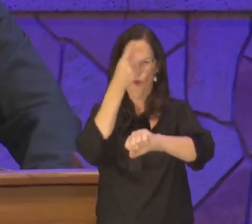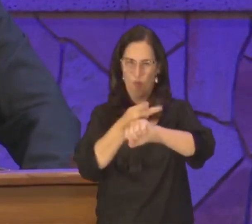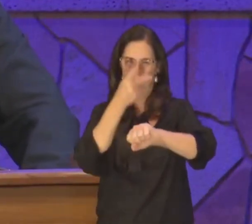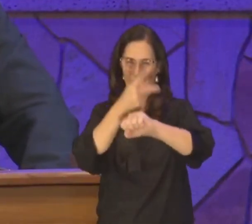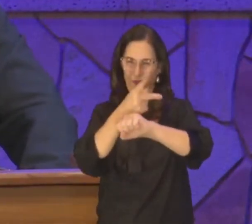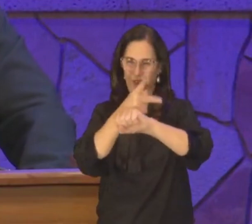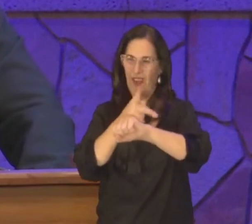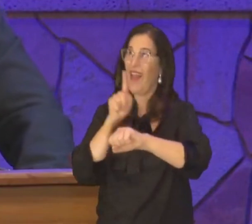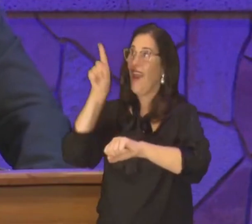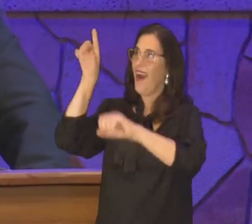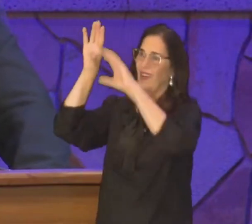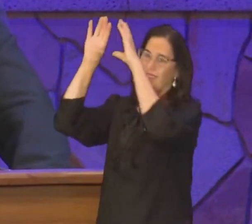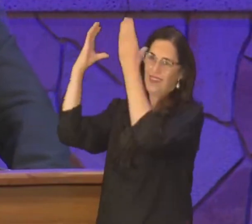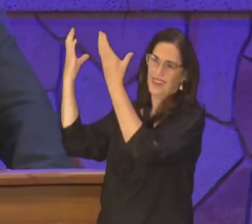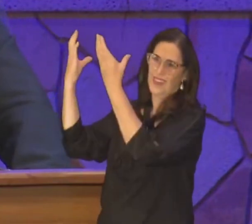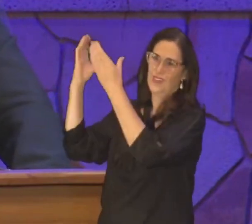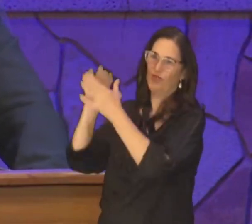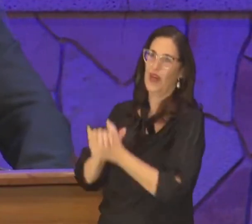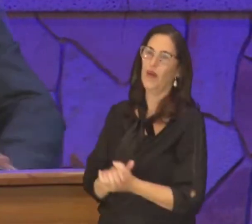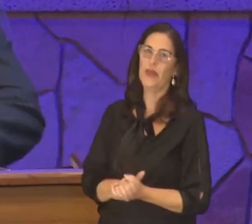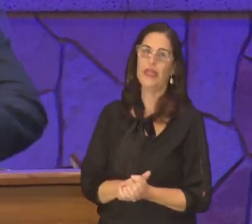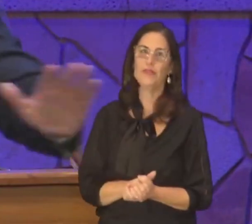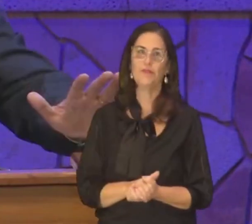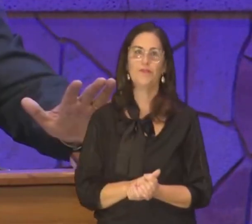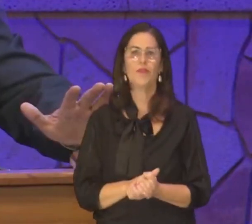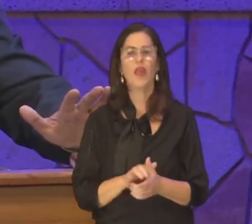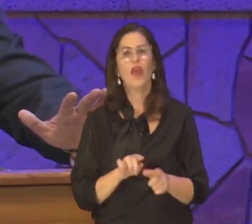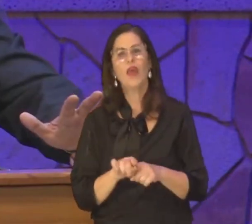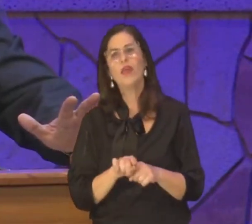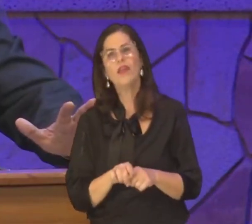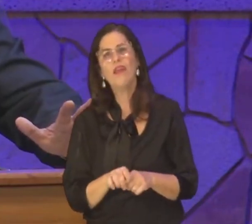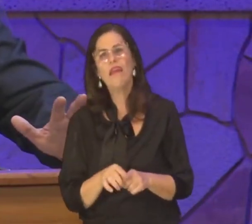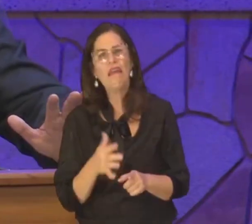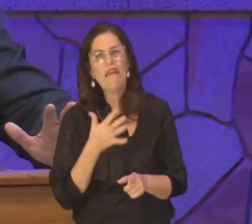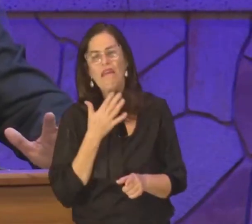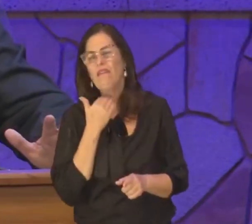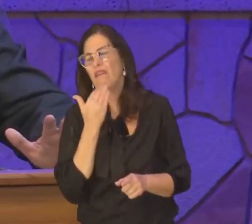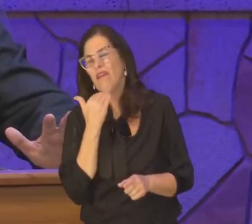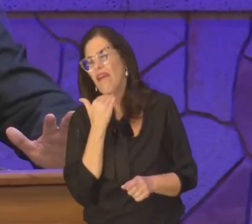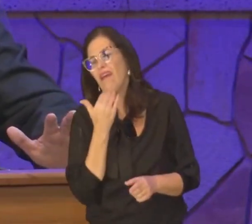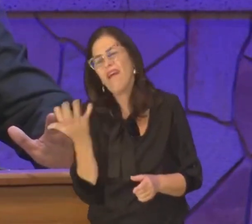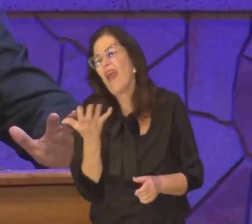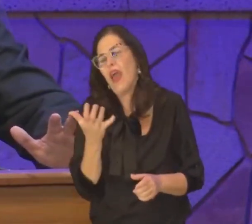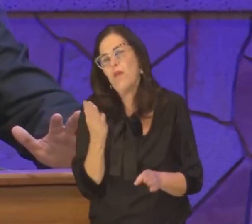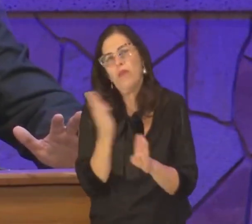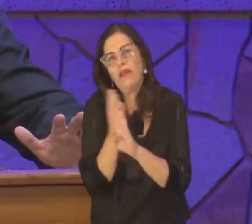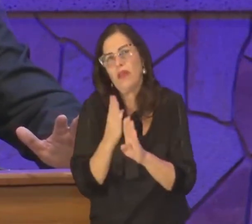galardão nos céus. Irmãos, ninguém quer perseguição.